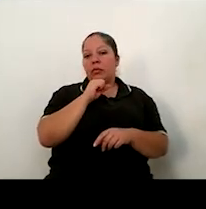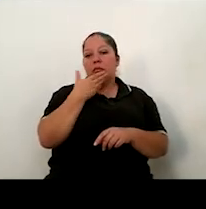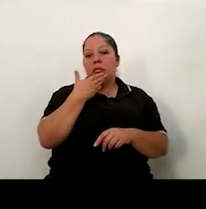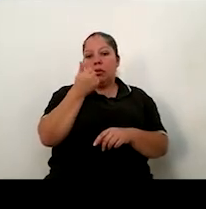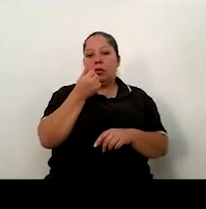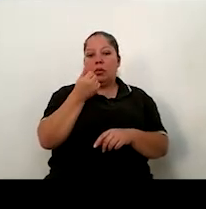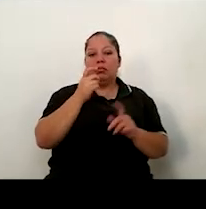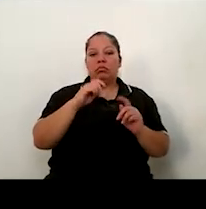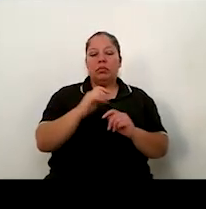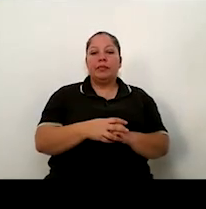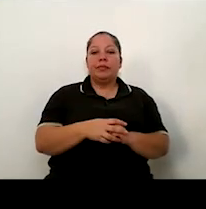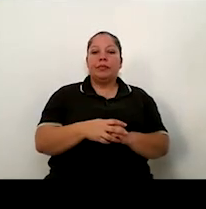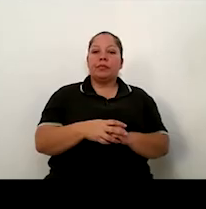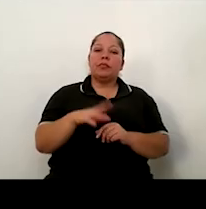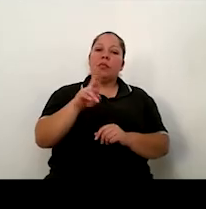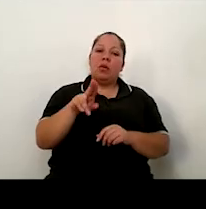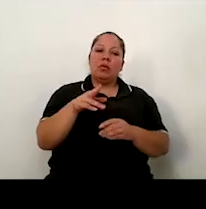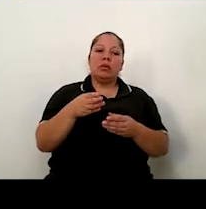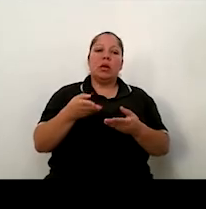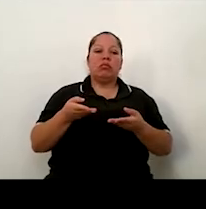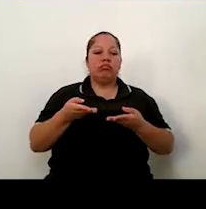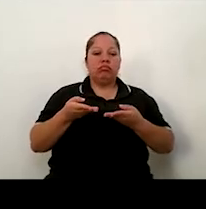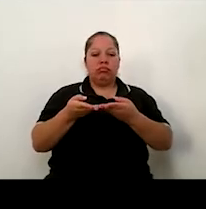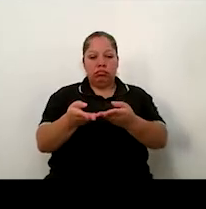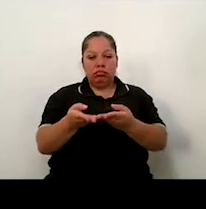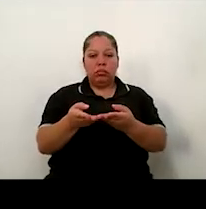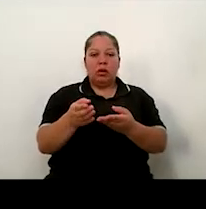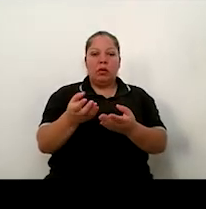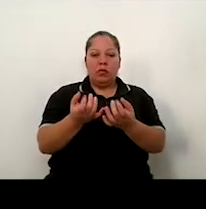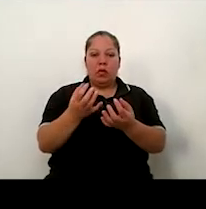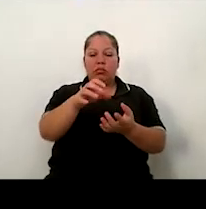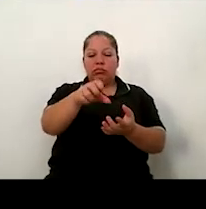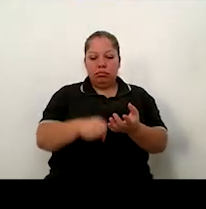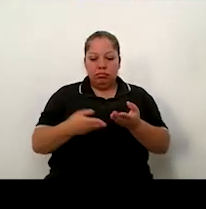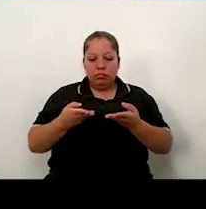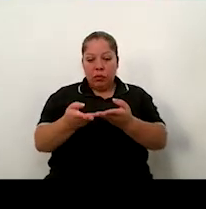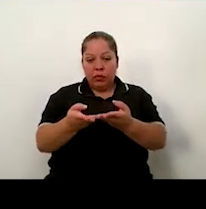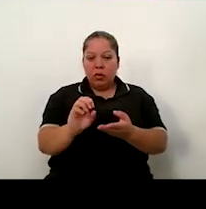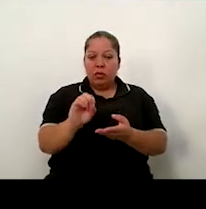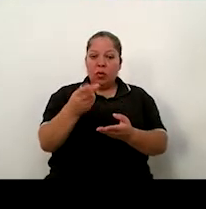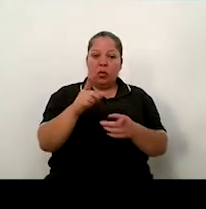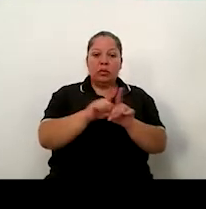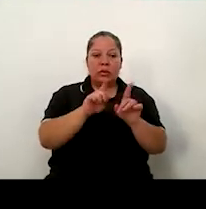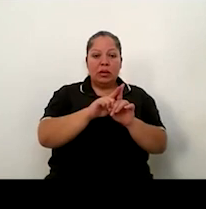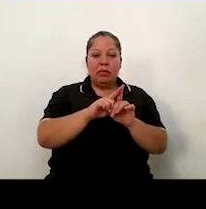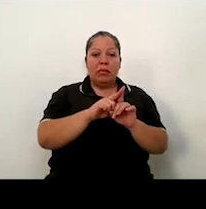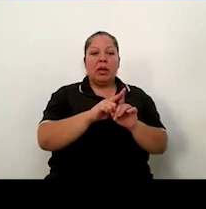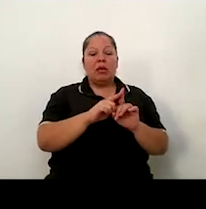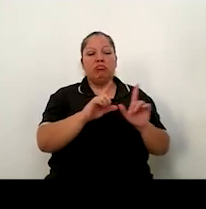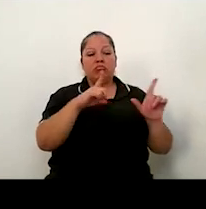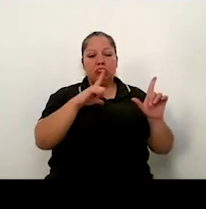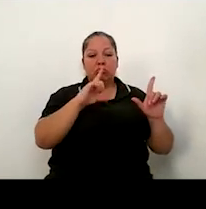convencional ou no forno de micro-ondas, né? Então, ver o que pode acontecer. Você pode, de repente,